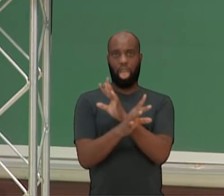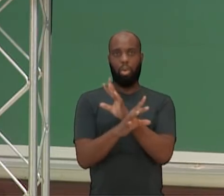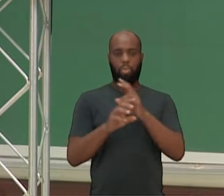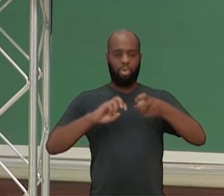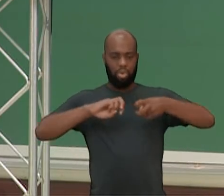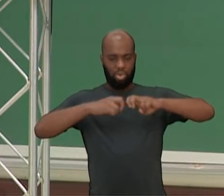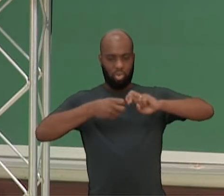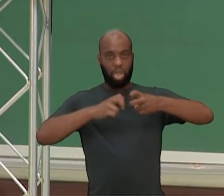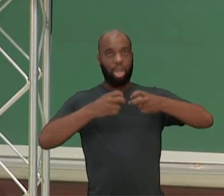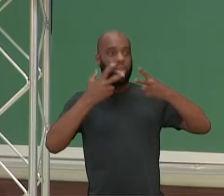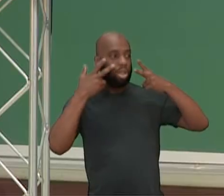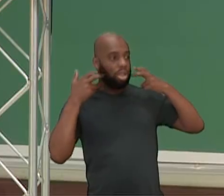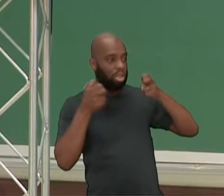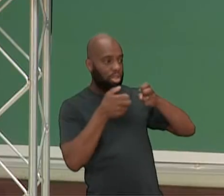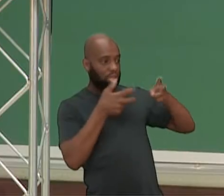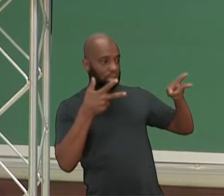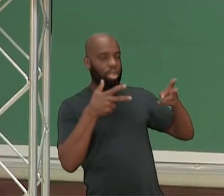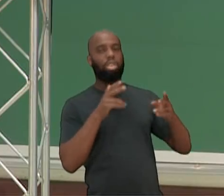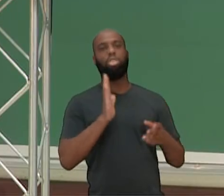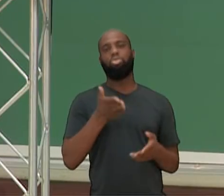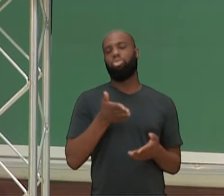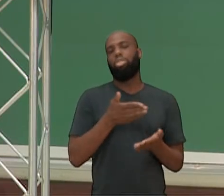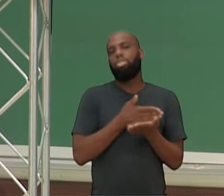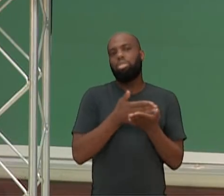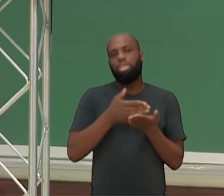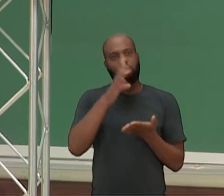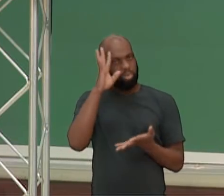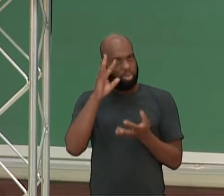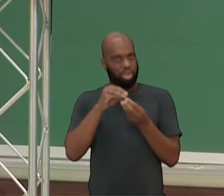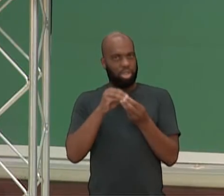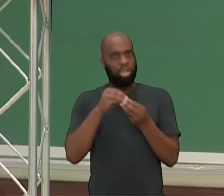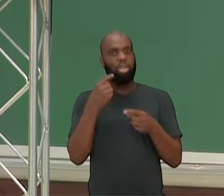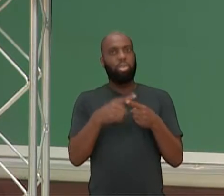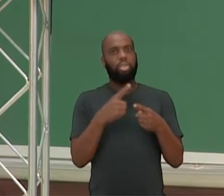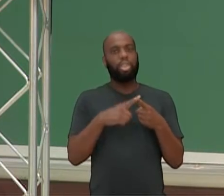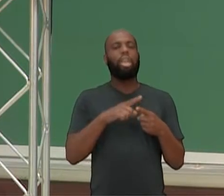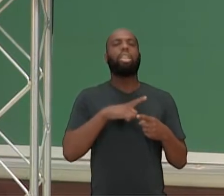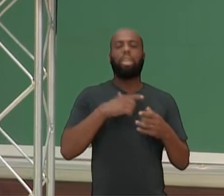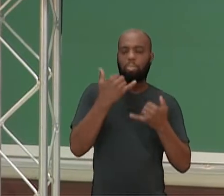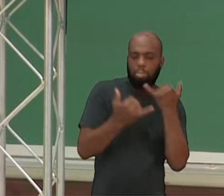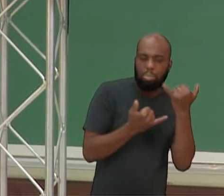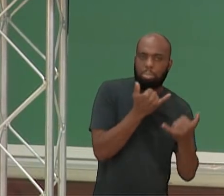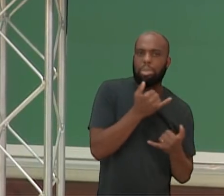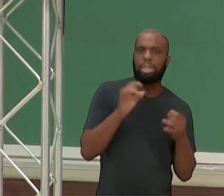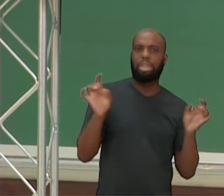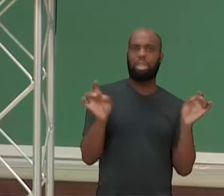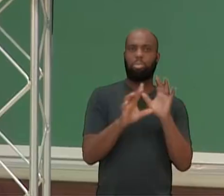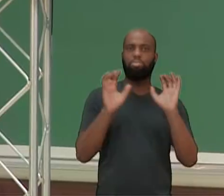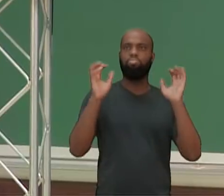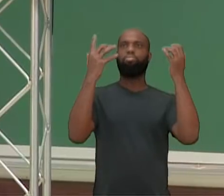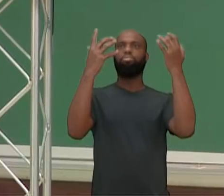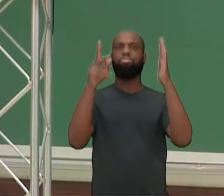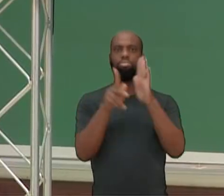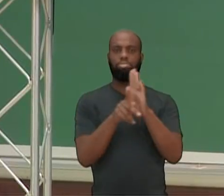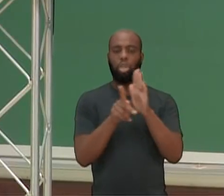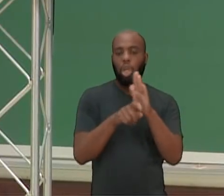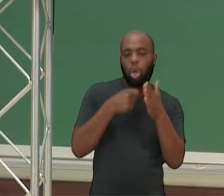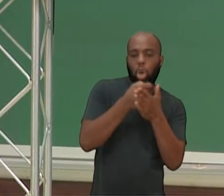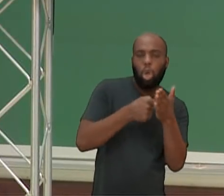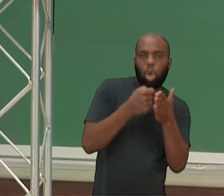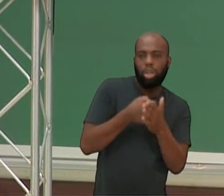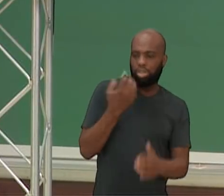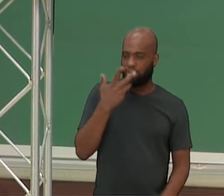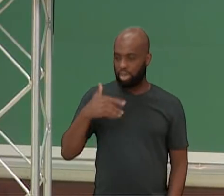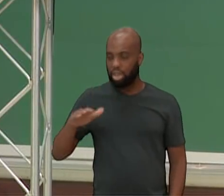gente entender como é desde pequenininho, né? A gente falou lá que eles brincam após os eventos das lutas, as crianças, e